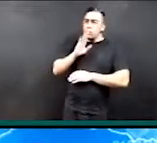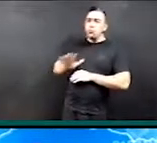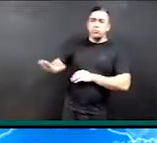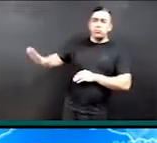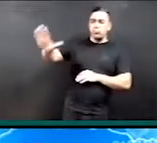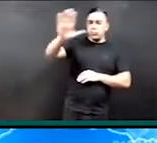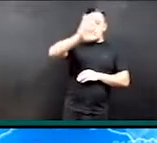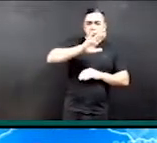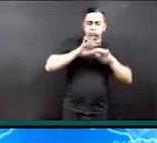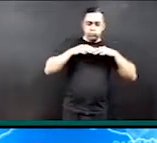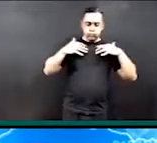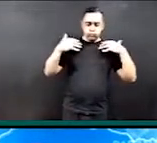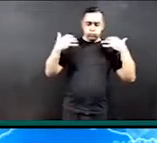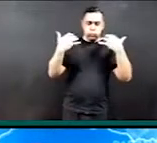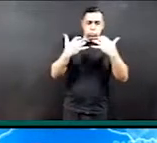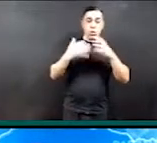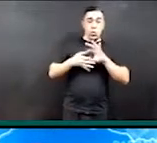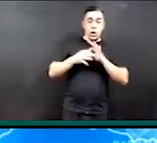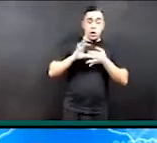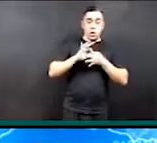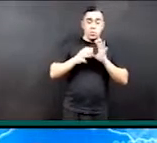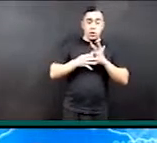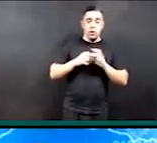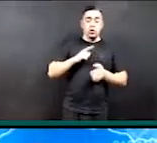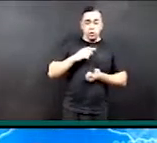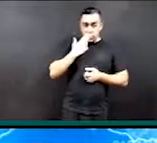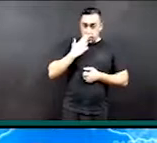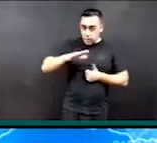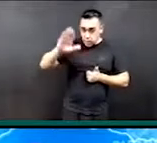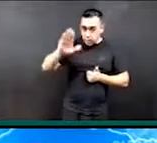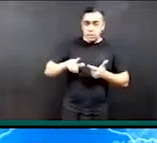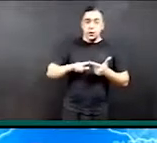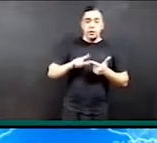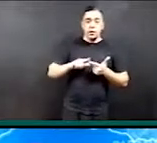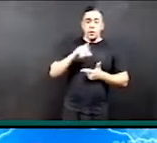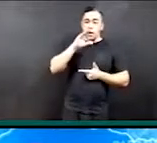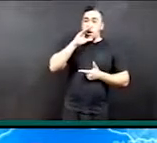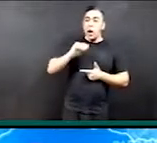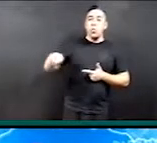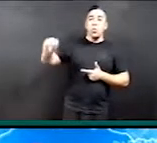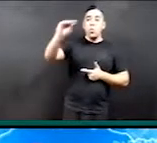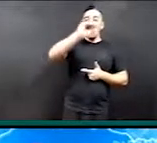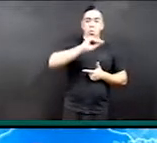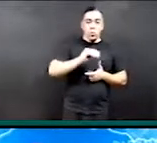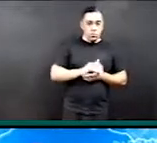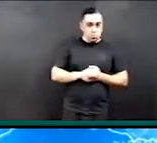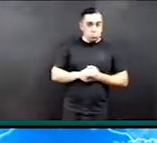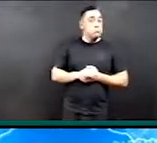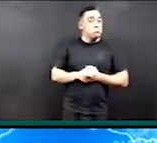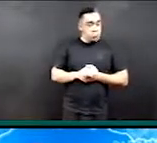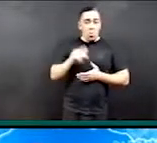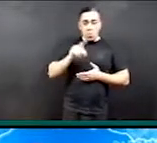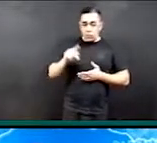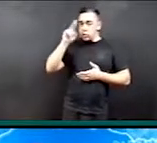com todo o exército alemão, com Hitler, todo mundo olhando. E isso é algo que o professor de história,